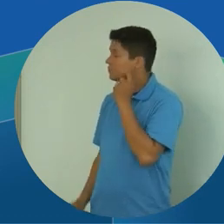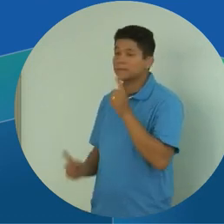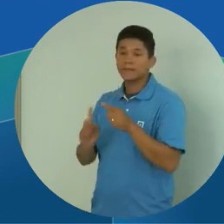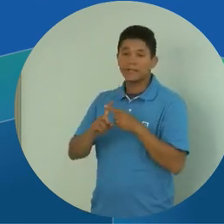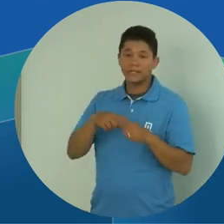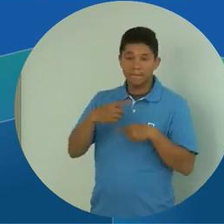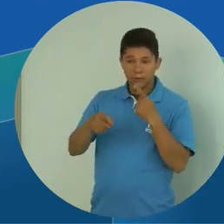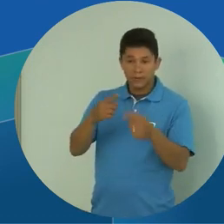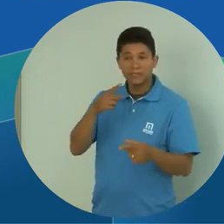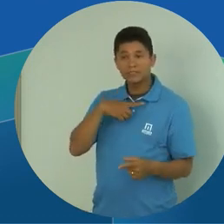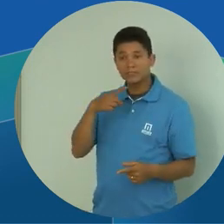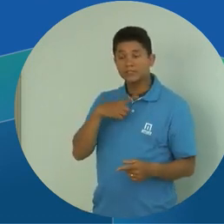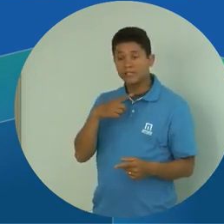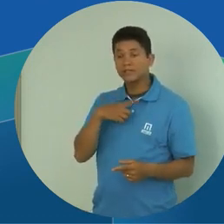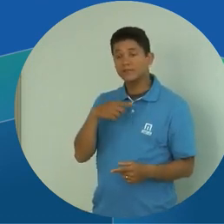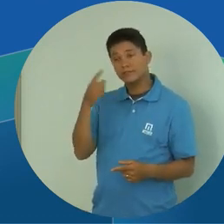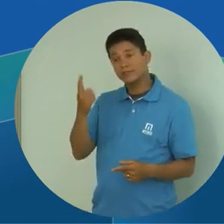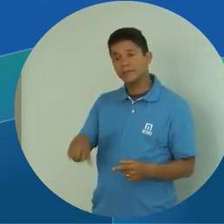de